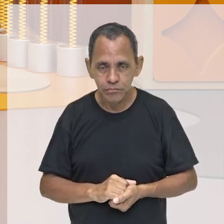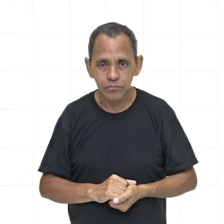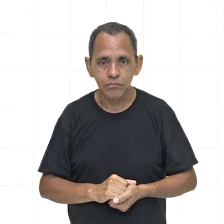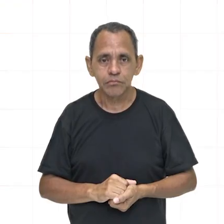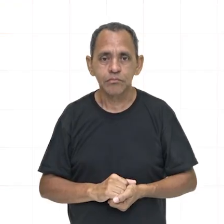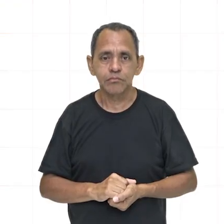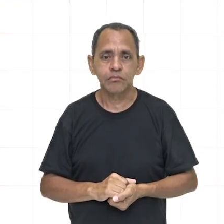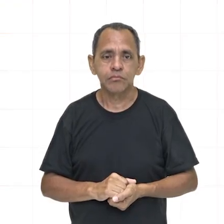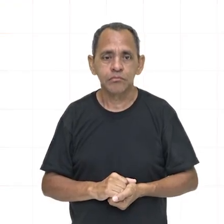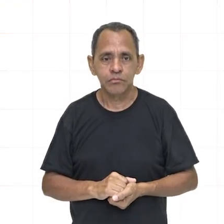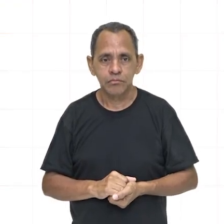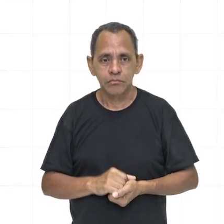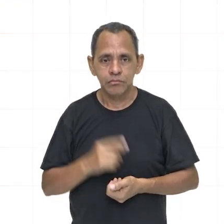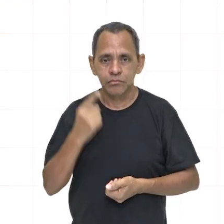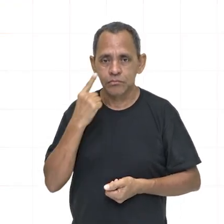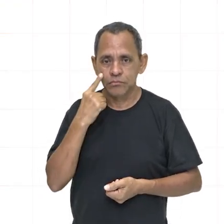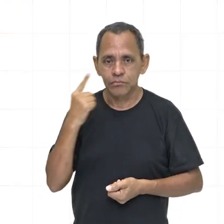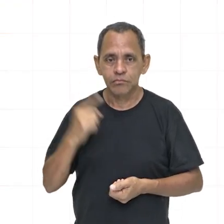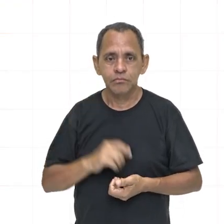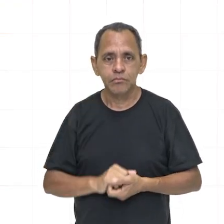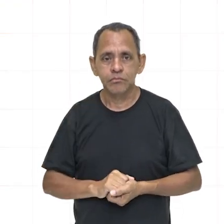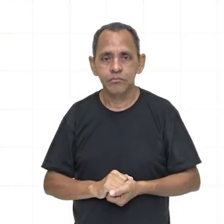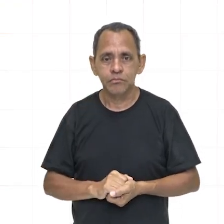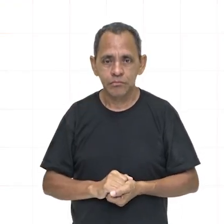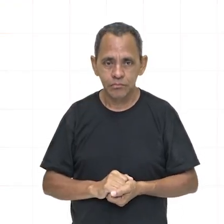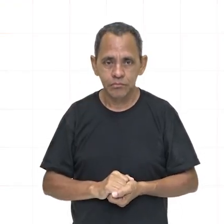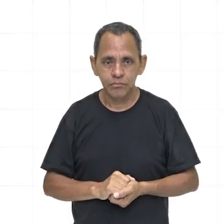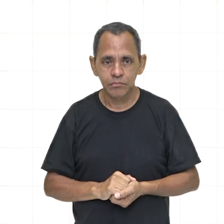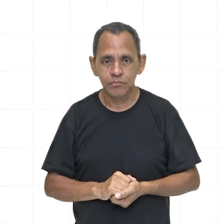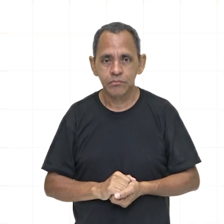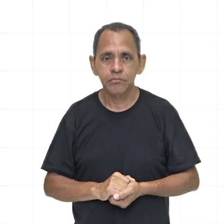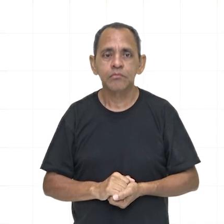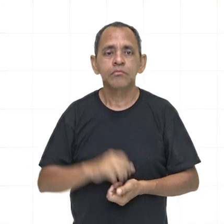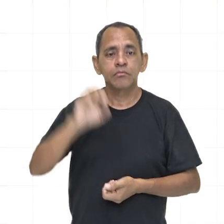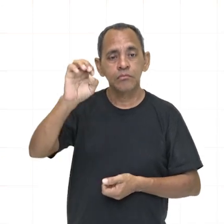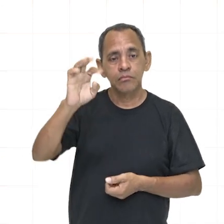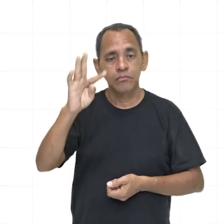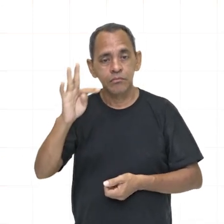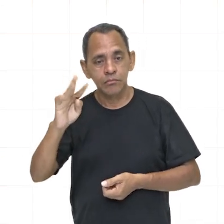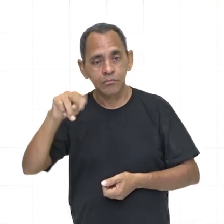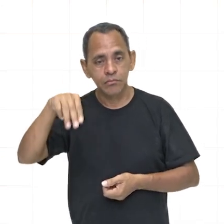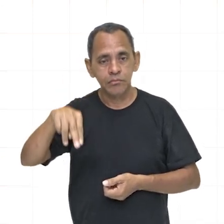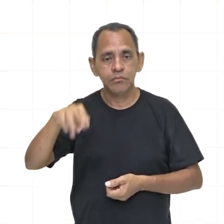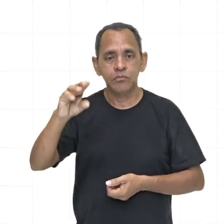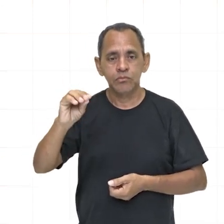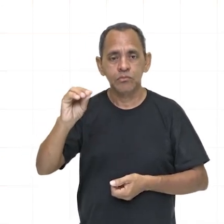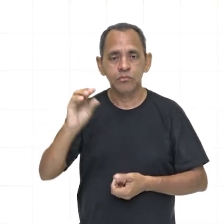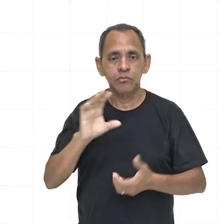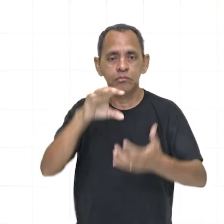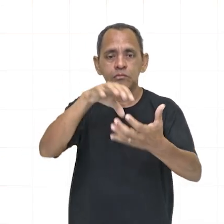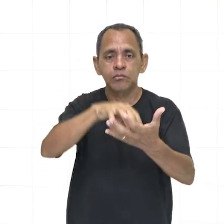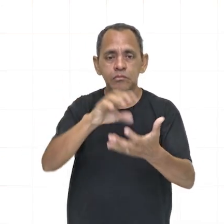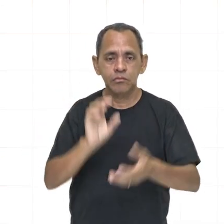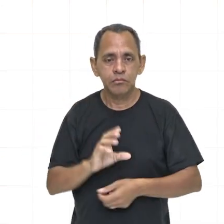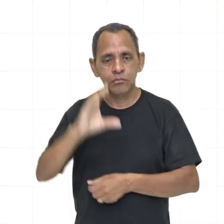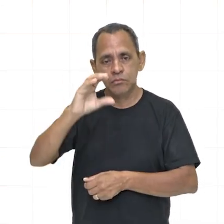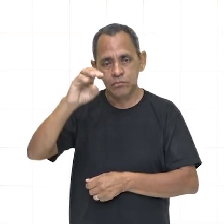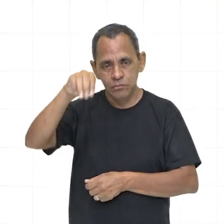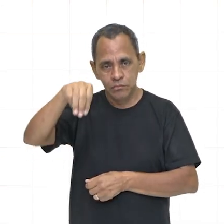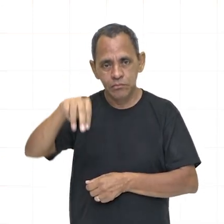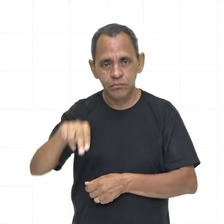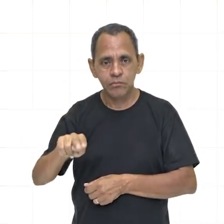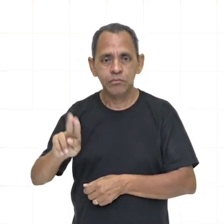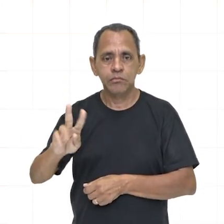etnocentrismo e sobre o eurocentrismo. Então, o etnocentrismo considera as normas e valores de